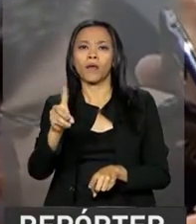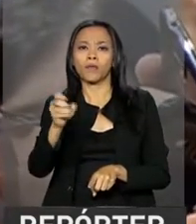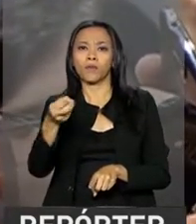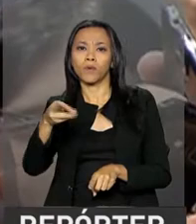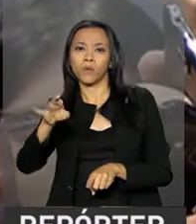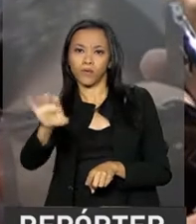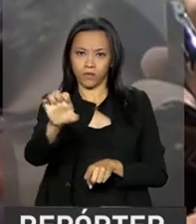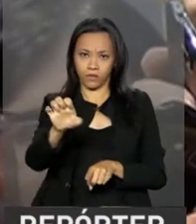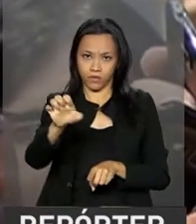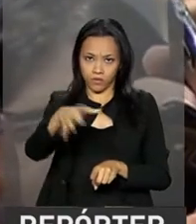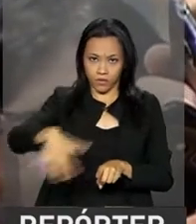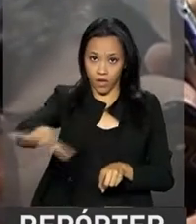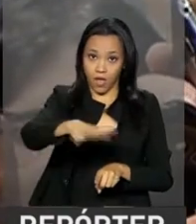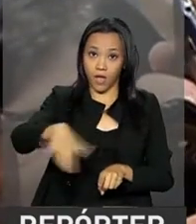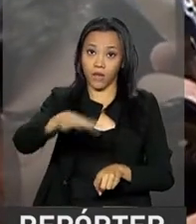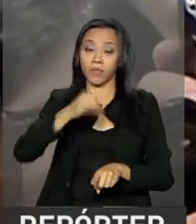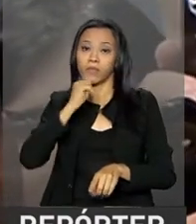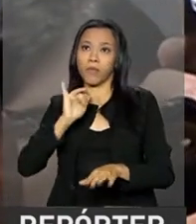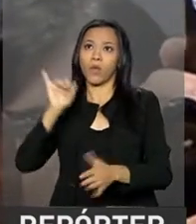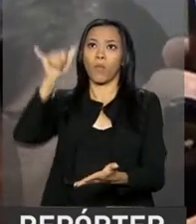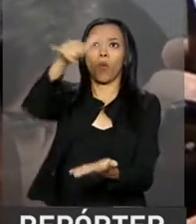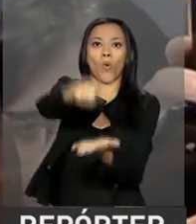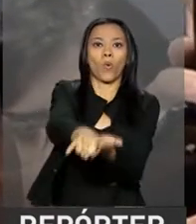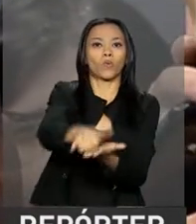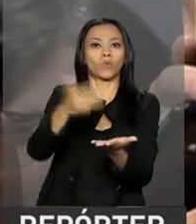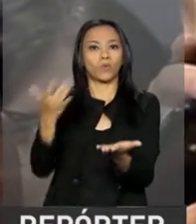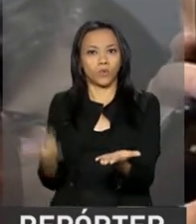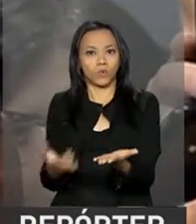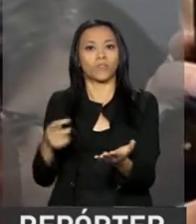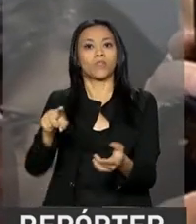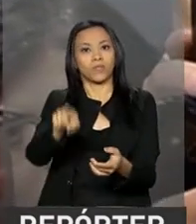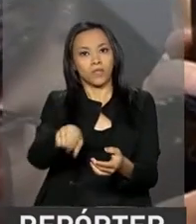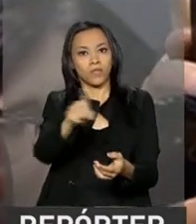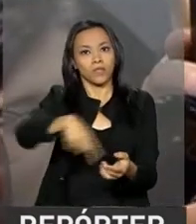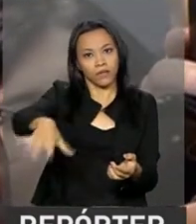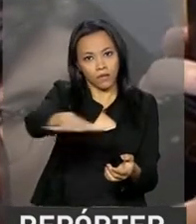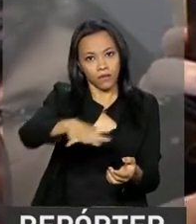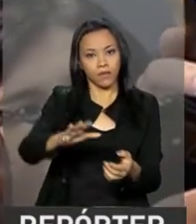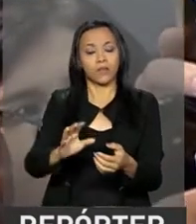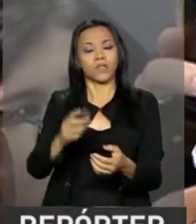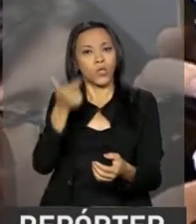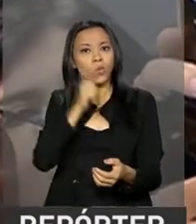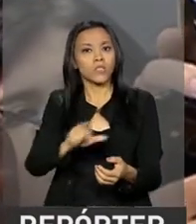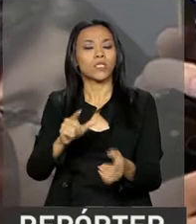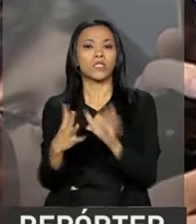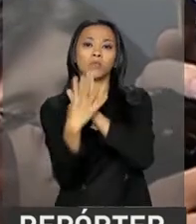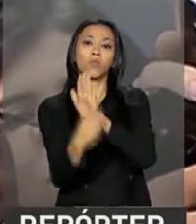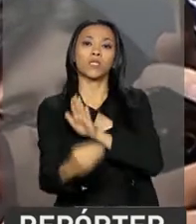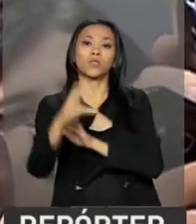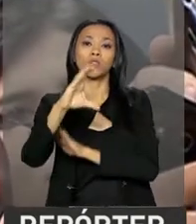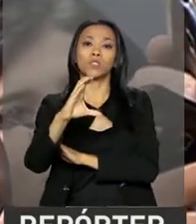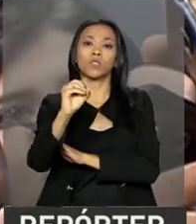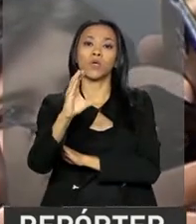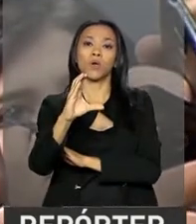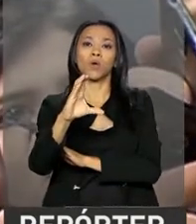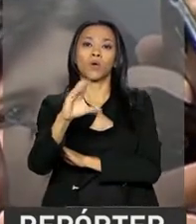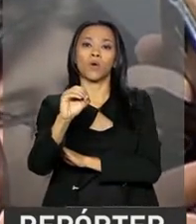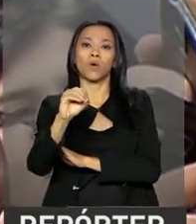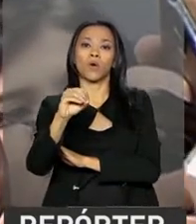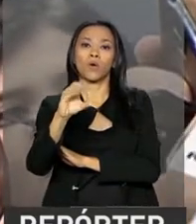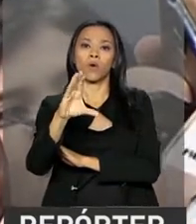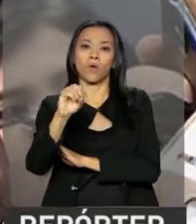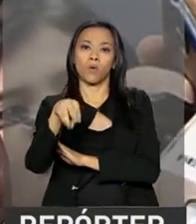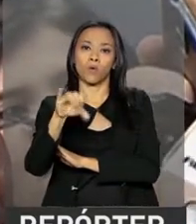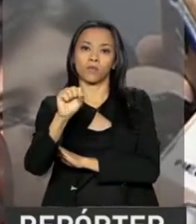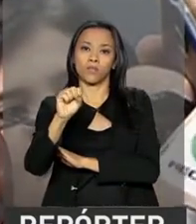por exemplo, dos aeroportos agora, operadores privados, né, adquiriram essas concessões. Mas nós precisamos também do setor privado